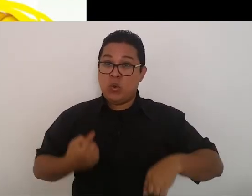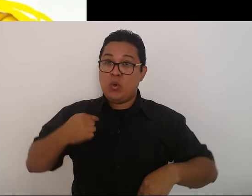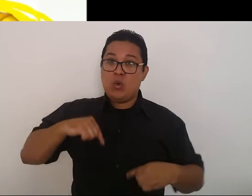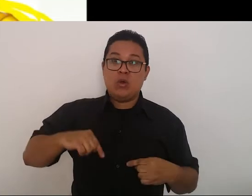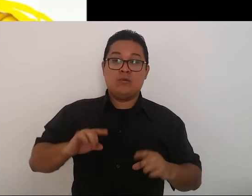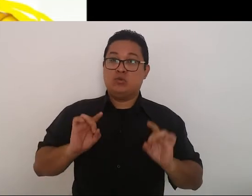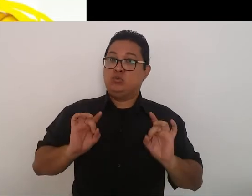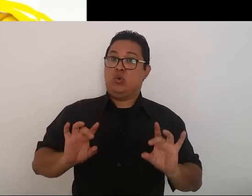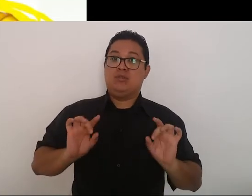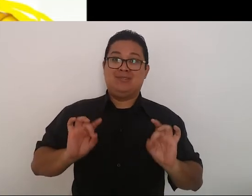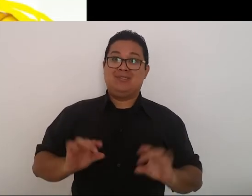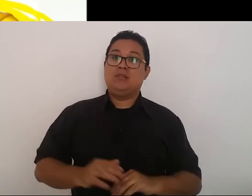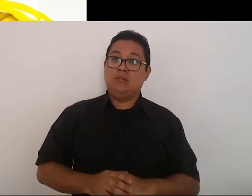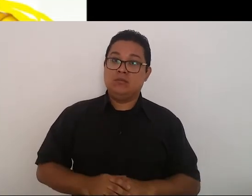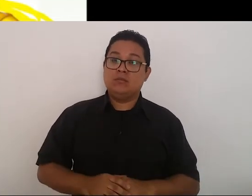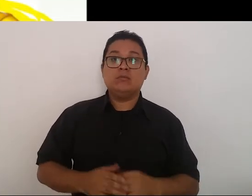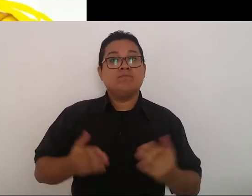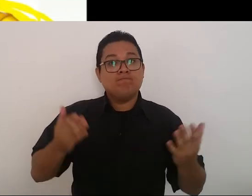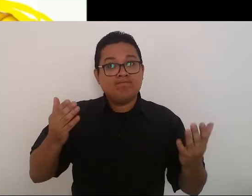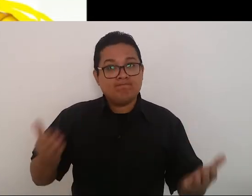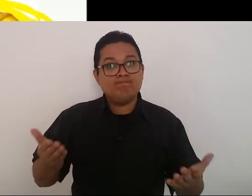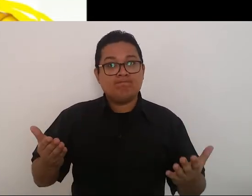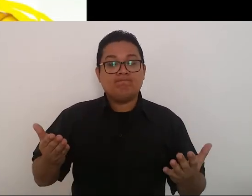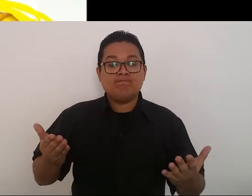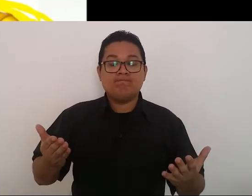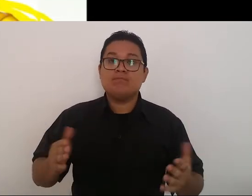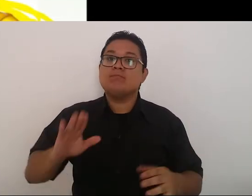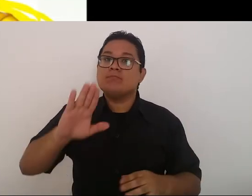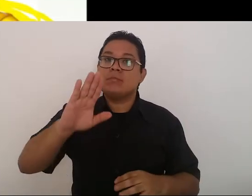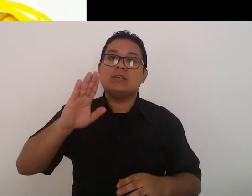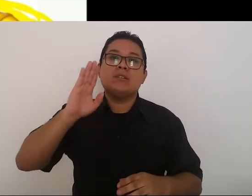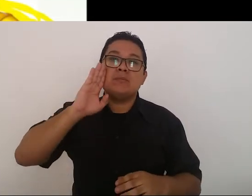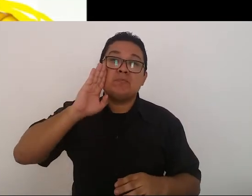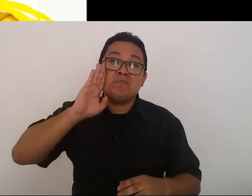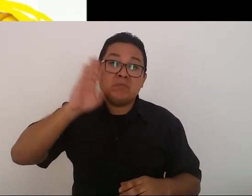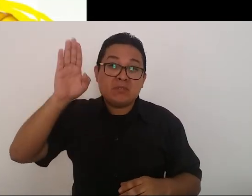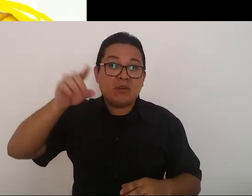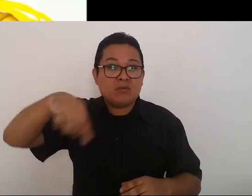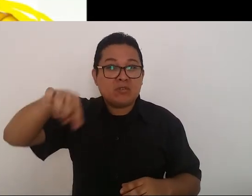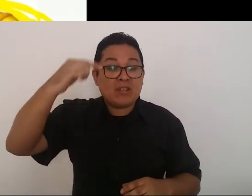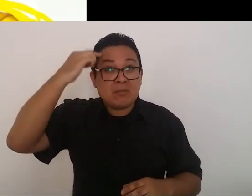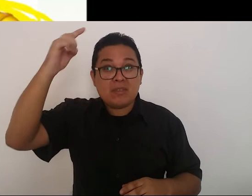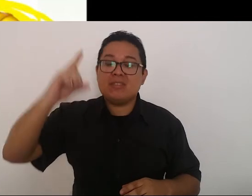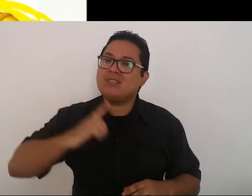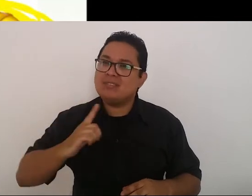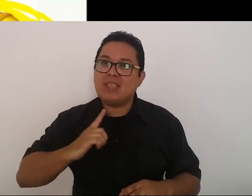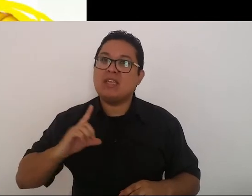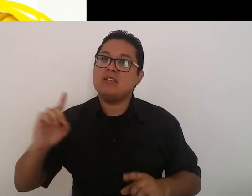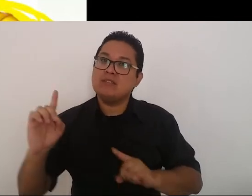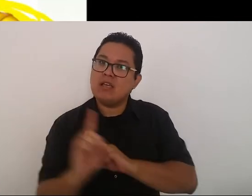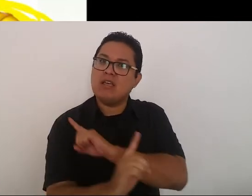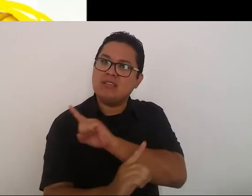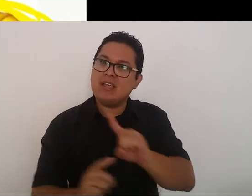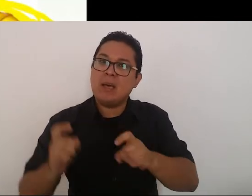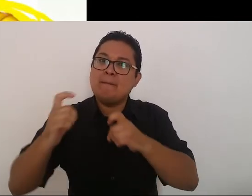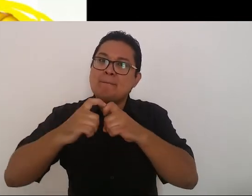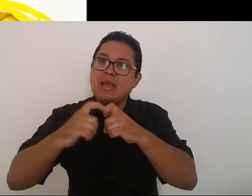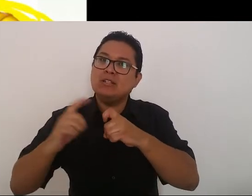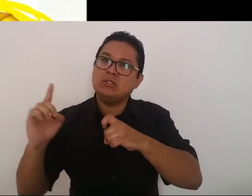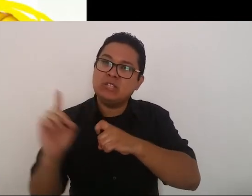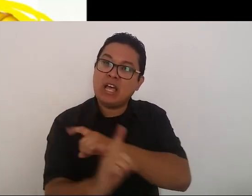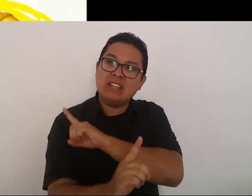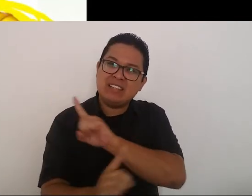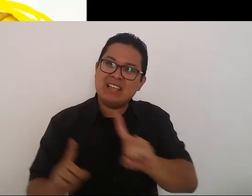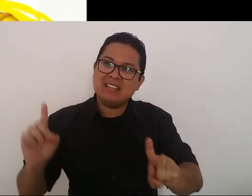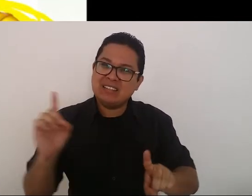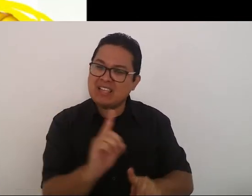ventilação mecânica. A grande questão é que para isso a gente tem uma série de profissionais da saúde